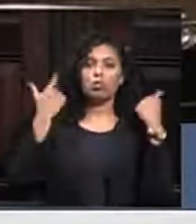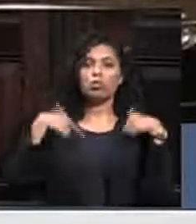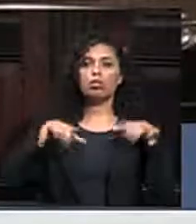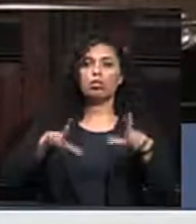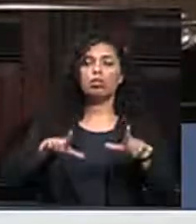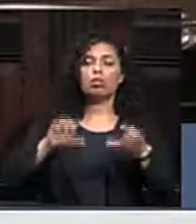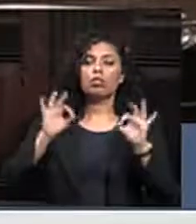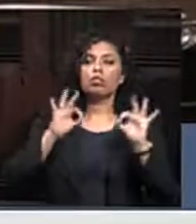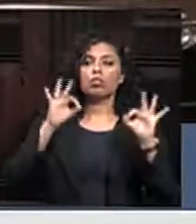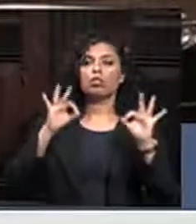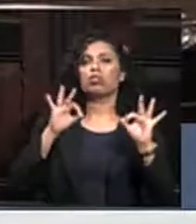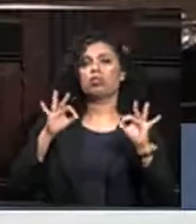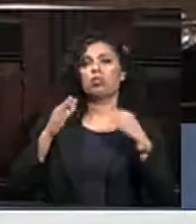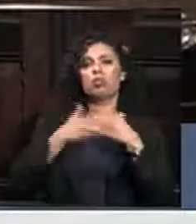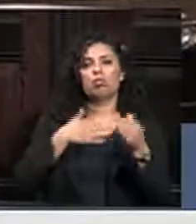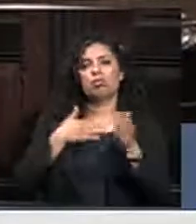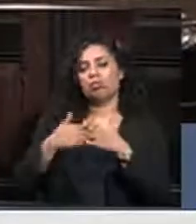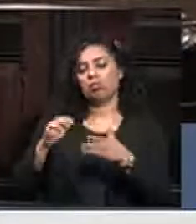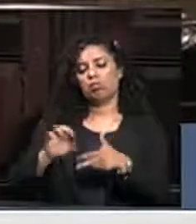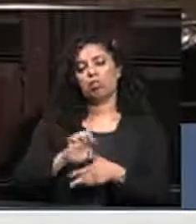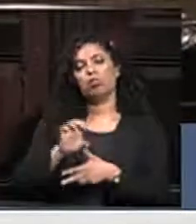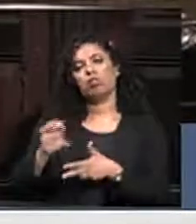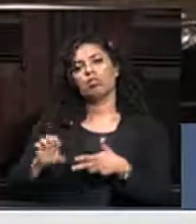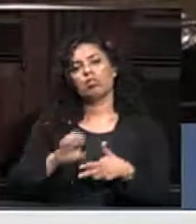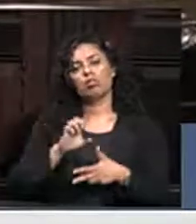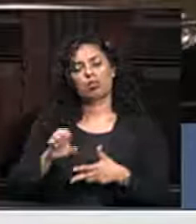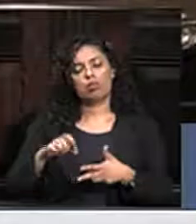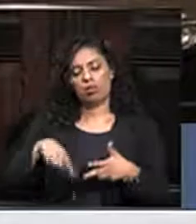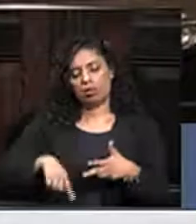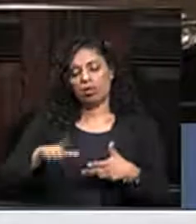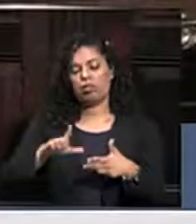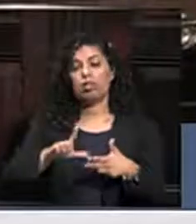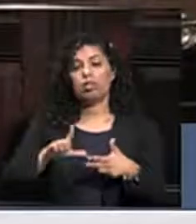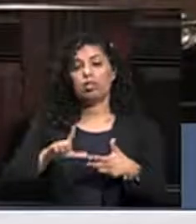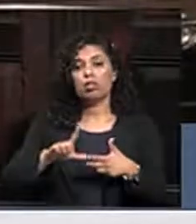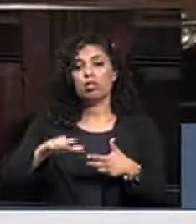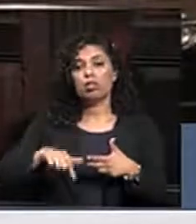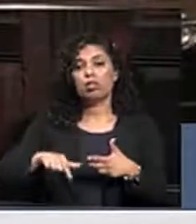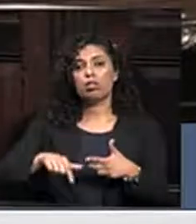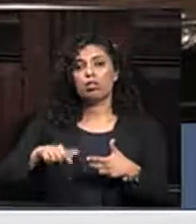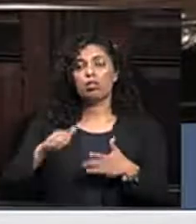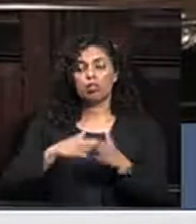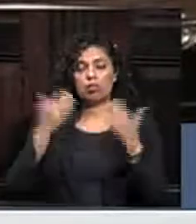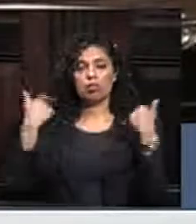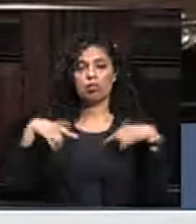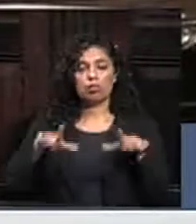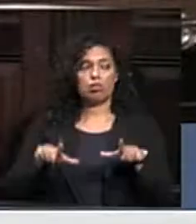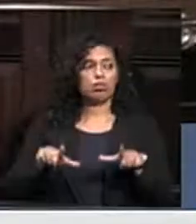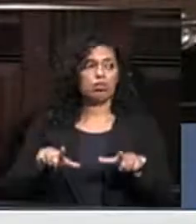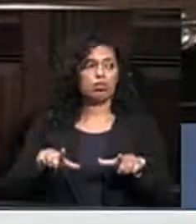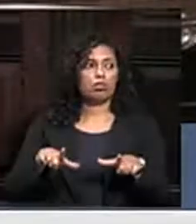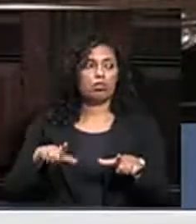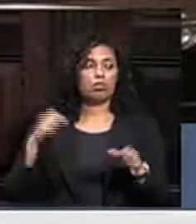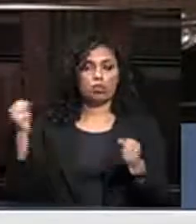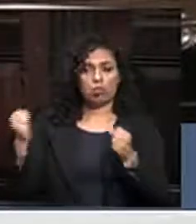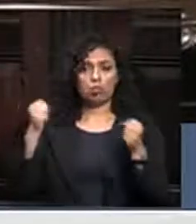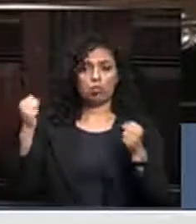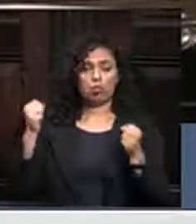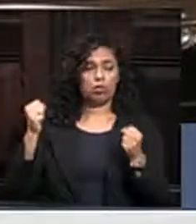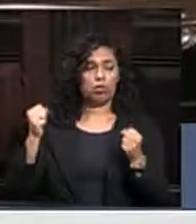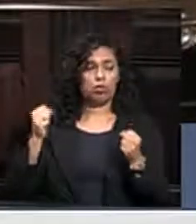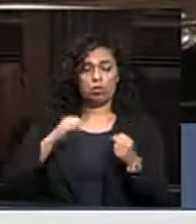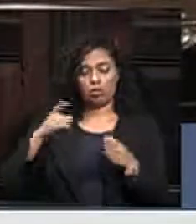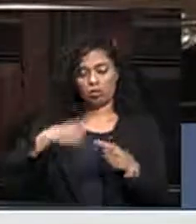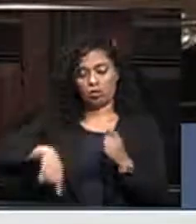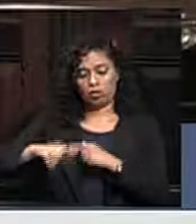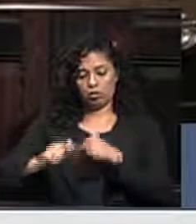e o comportamento republicano entre o Poder Executivo e o Poder Legislativo, com certeza vai